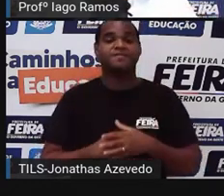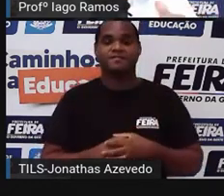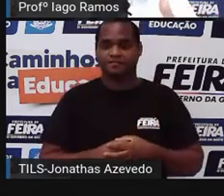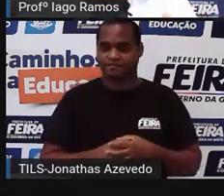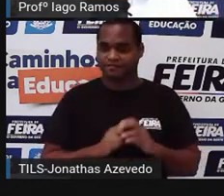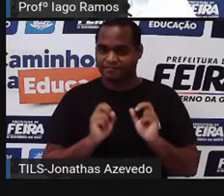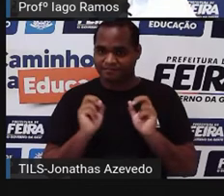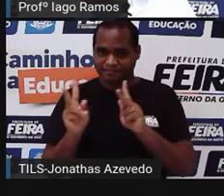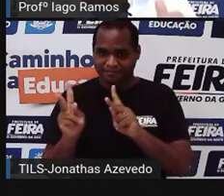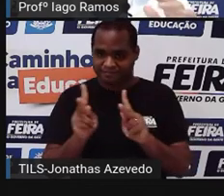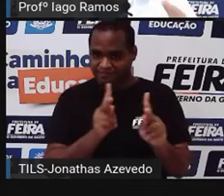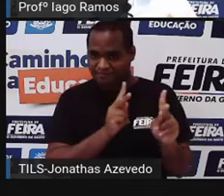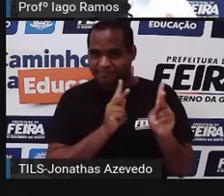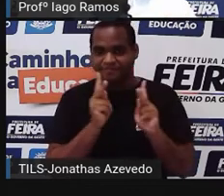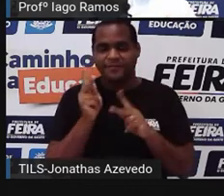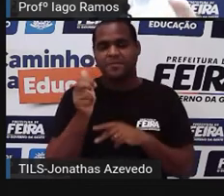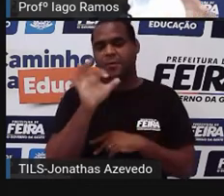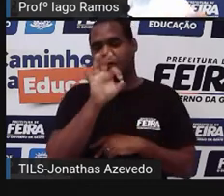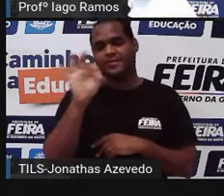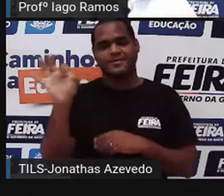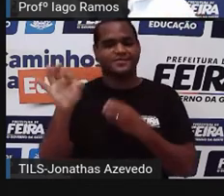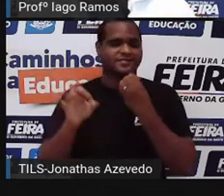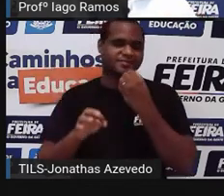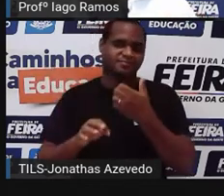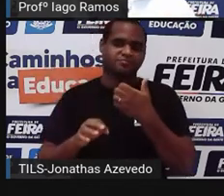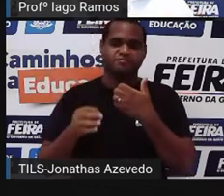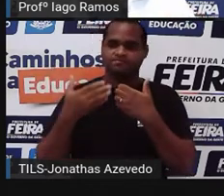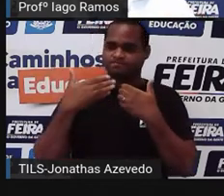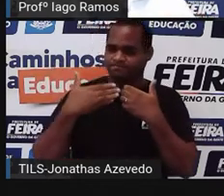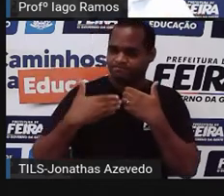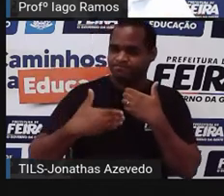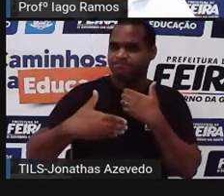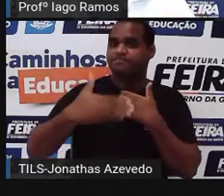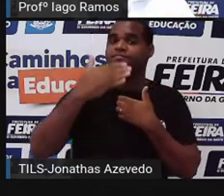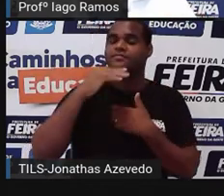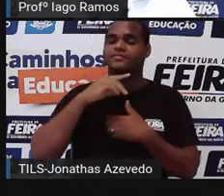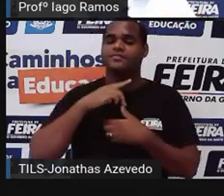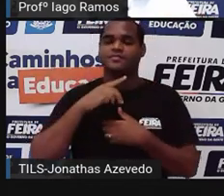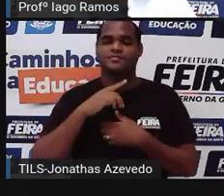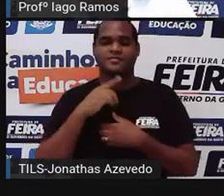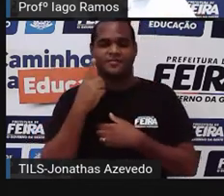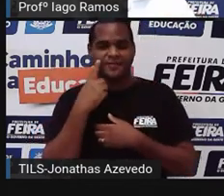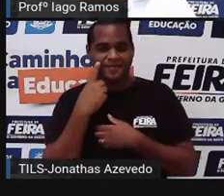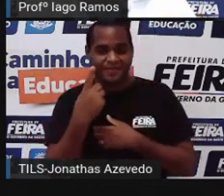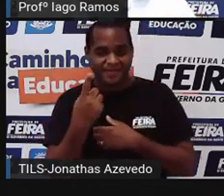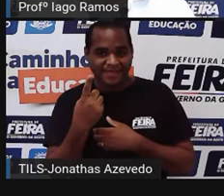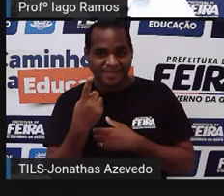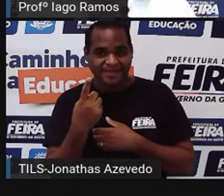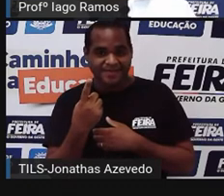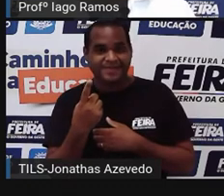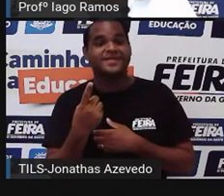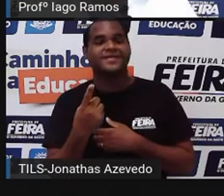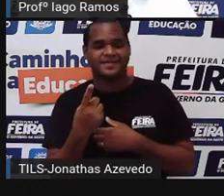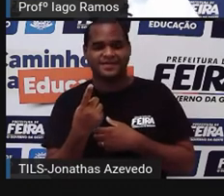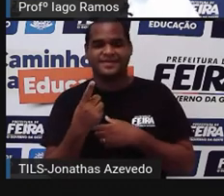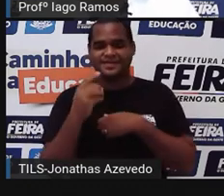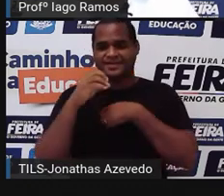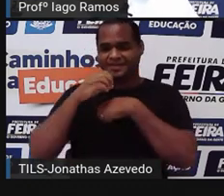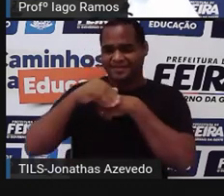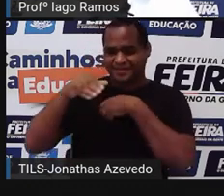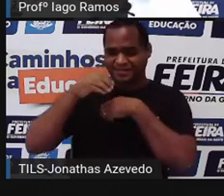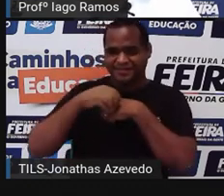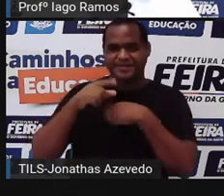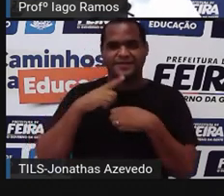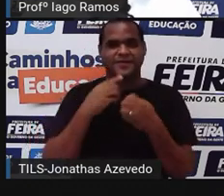tranquilo beleza Ótimo então vamos avançar E aí eu já trago para